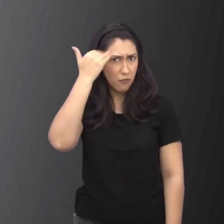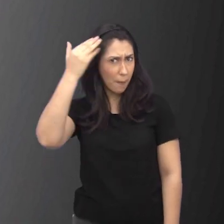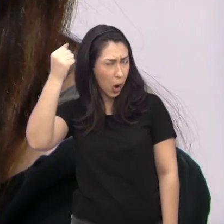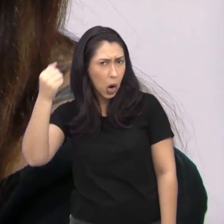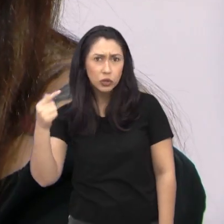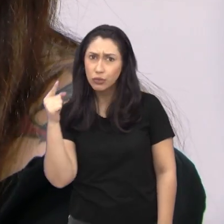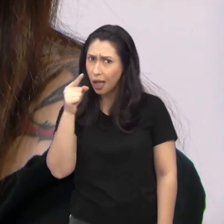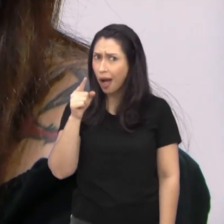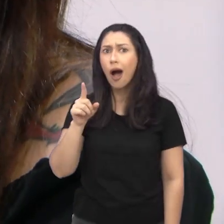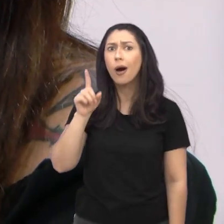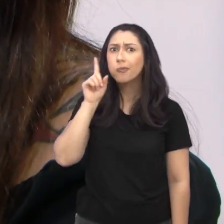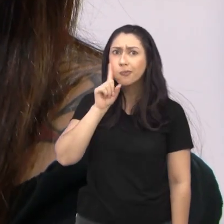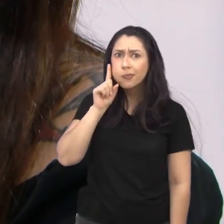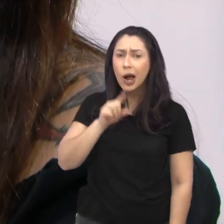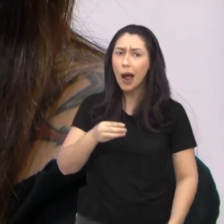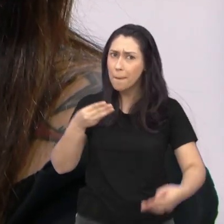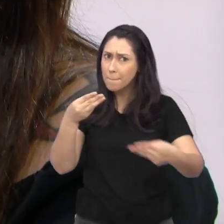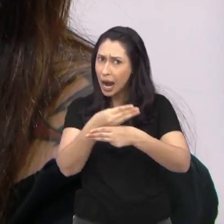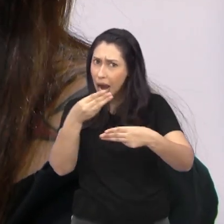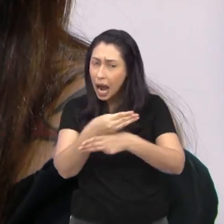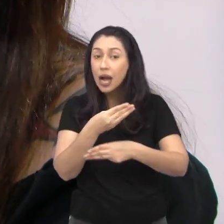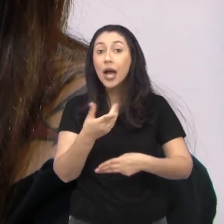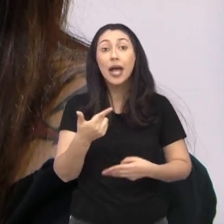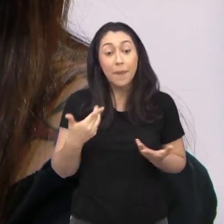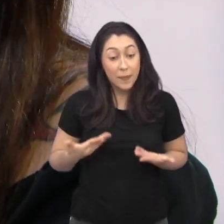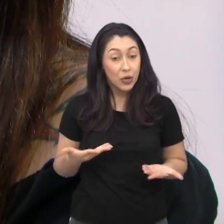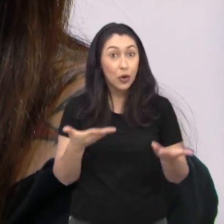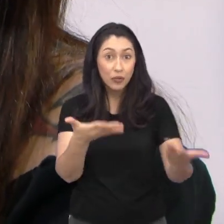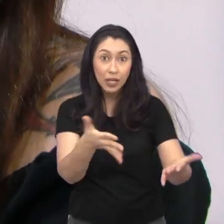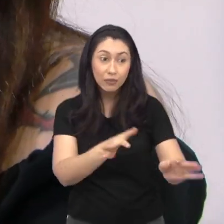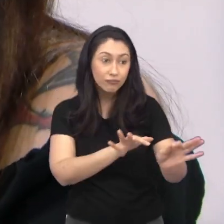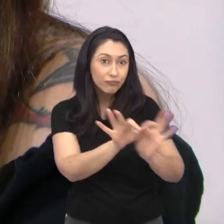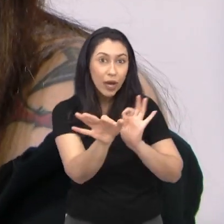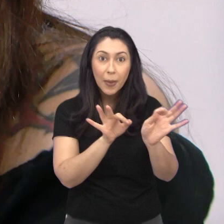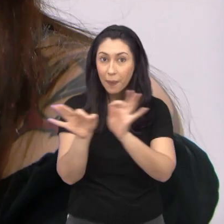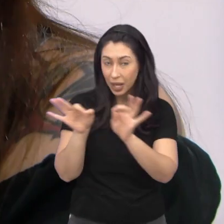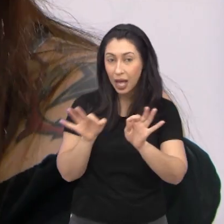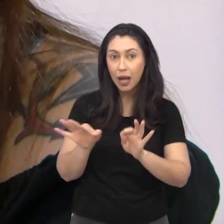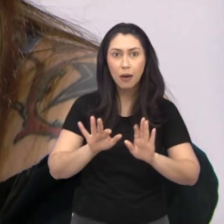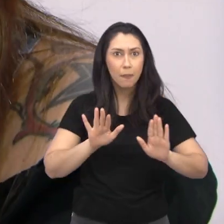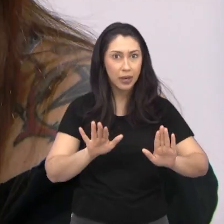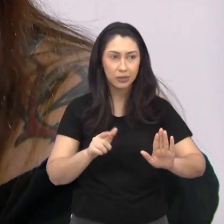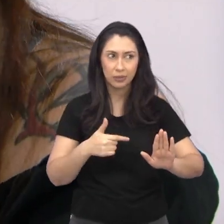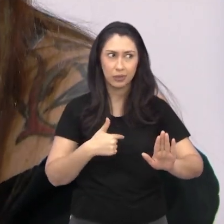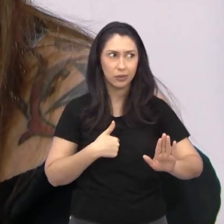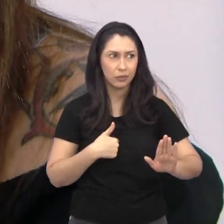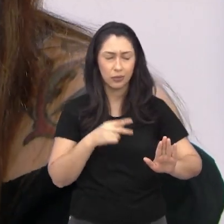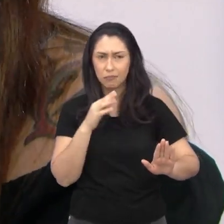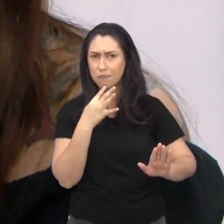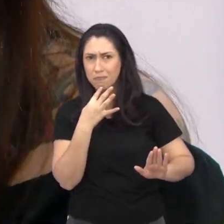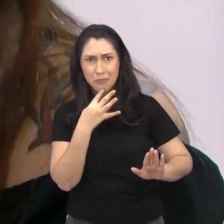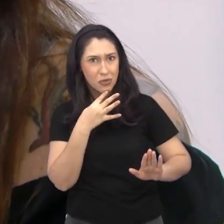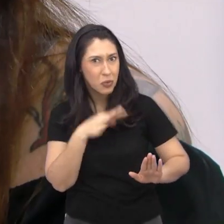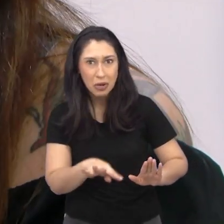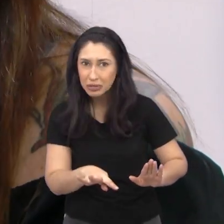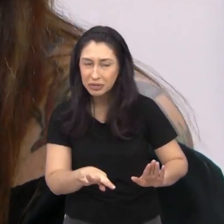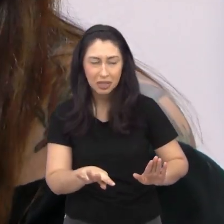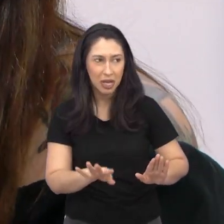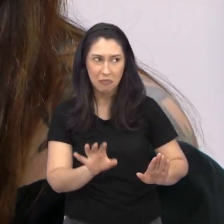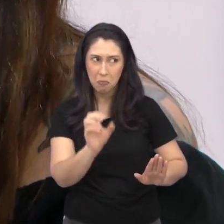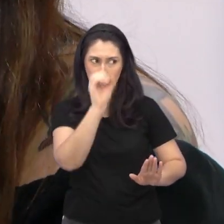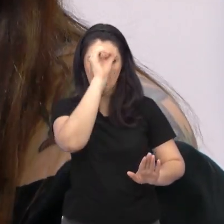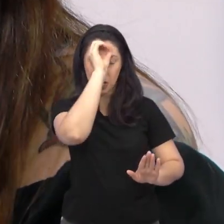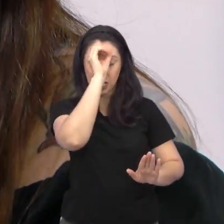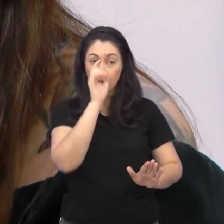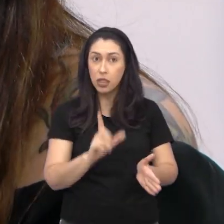lugares. E eu fui convidada para fazer a turnê dele aqui no Brasil, acompanhado como produtora. Só que eu nunca tinha visto e nem sabia quem era. Eu